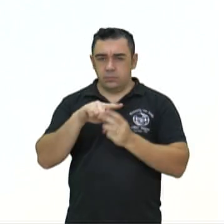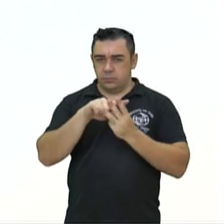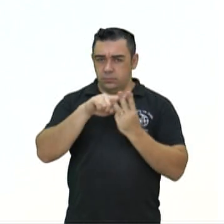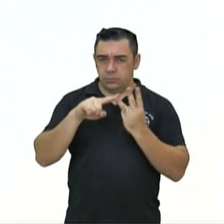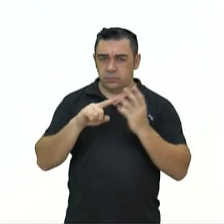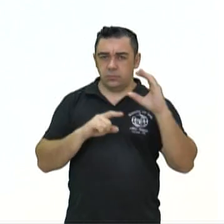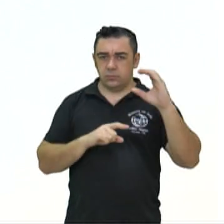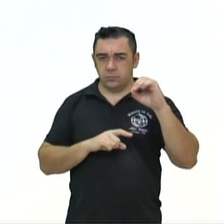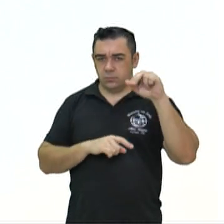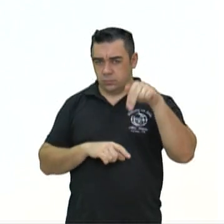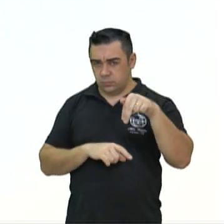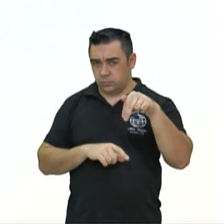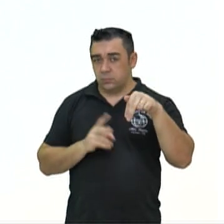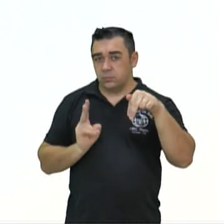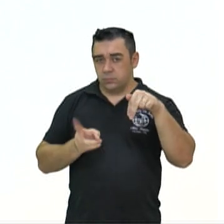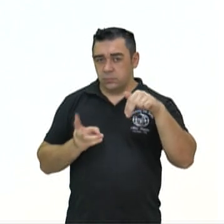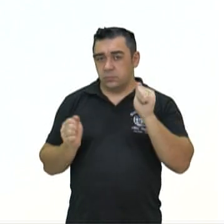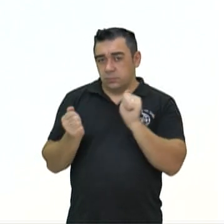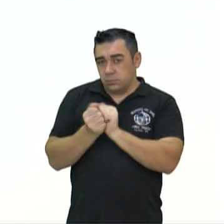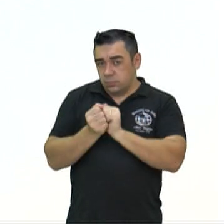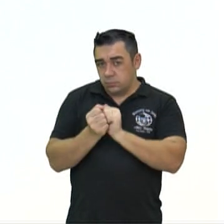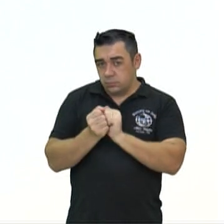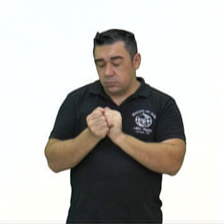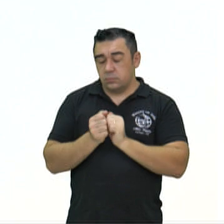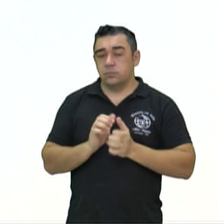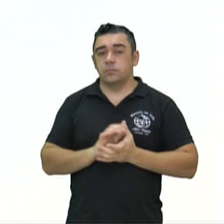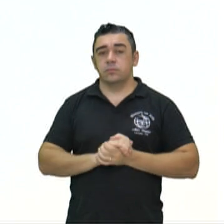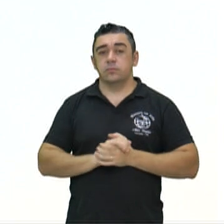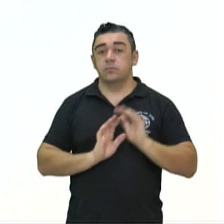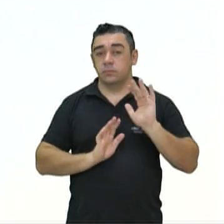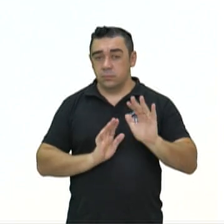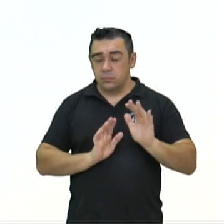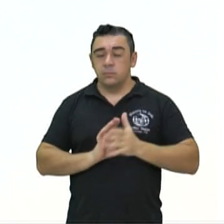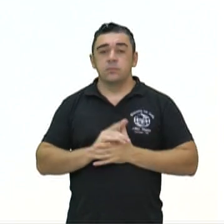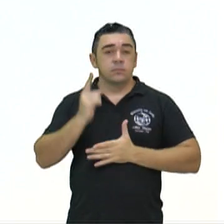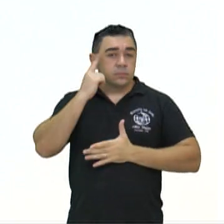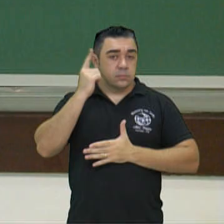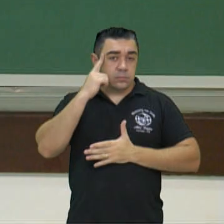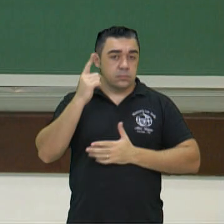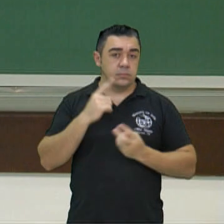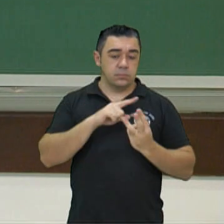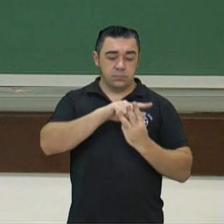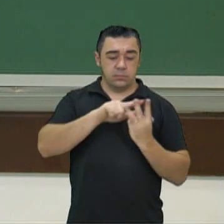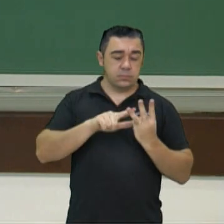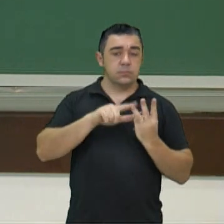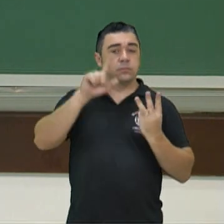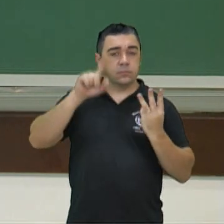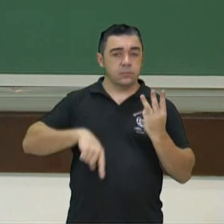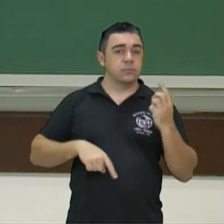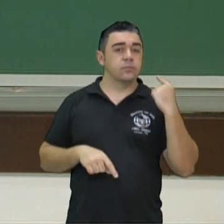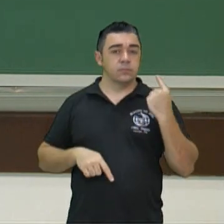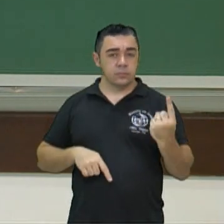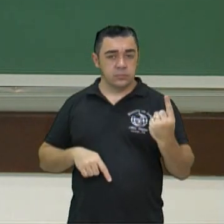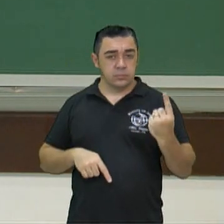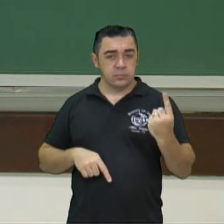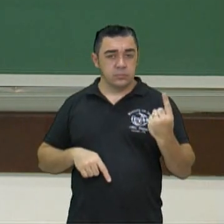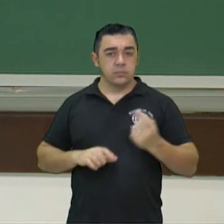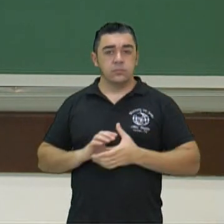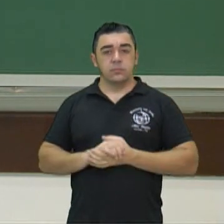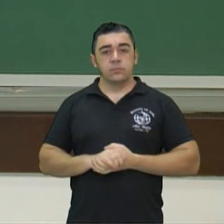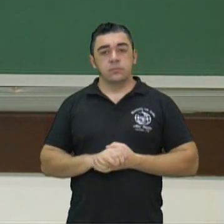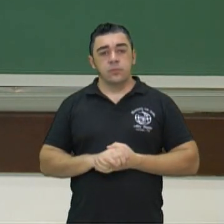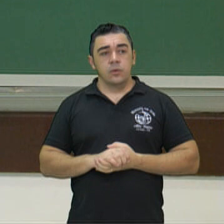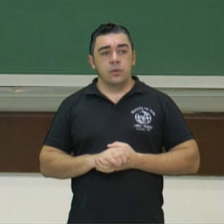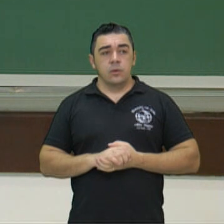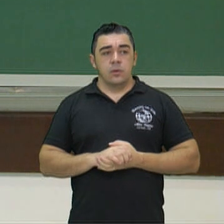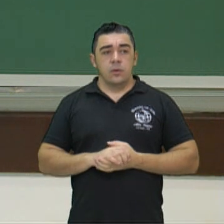letras sempre devem estar juntas. Então, nós devemos pensar que elas são uma só, né? Então, o com pode